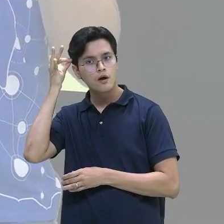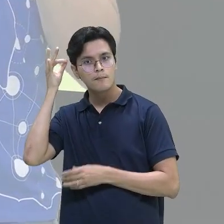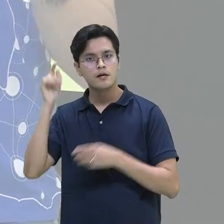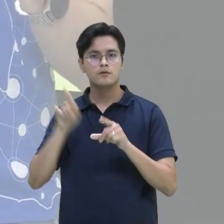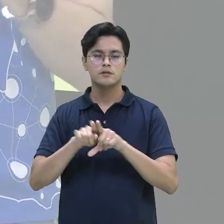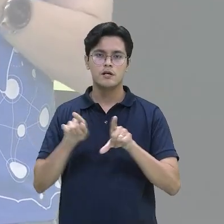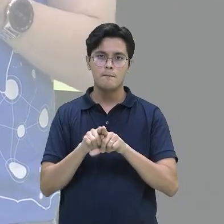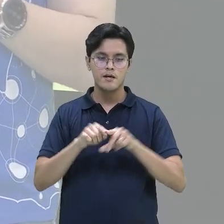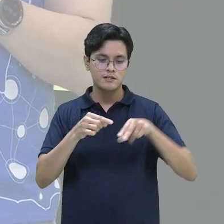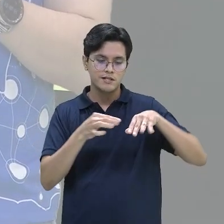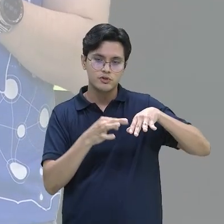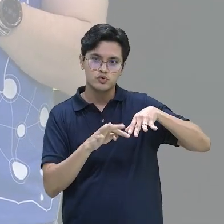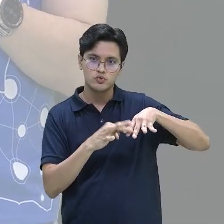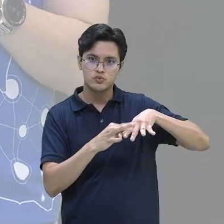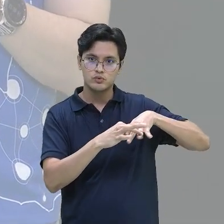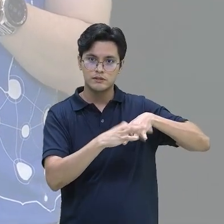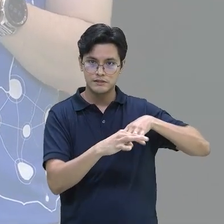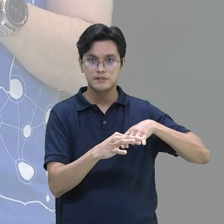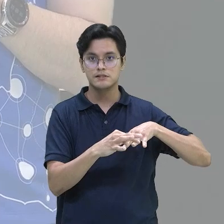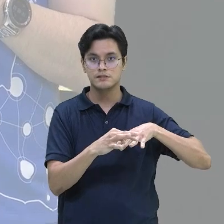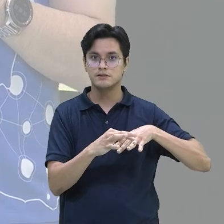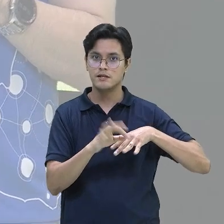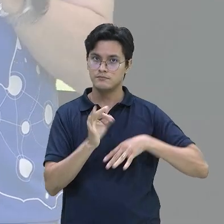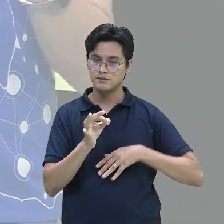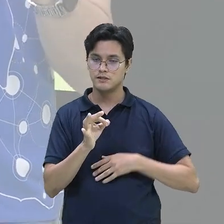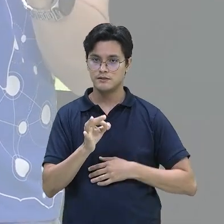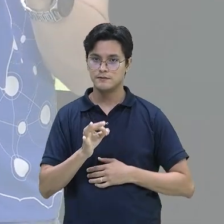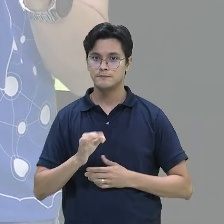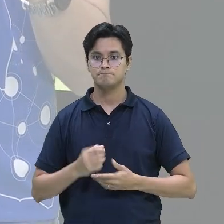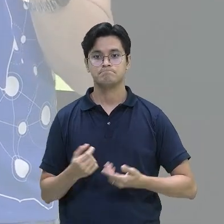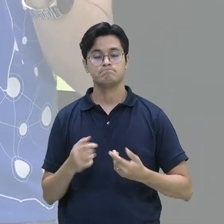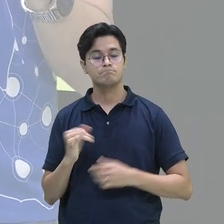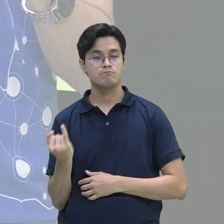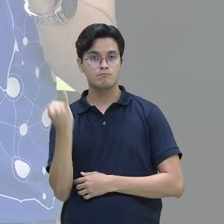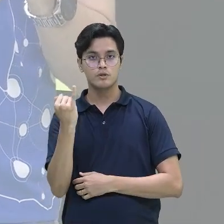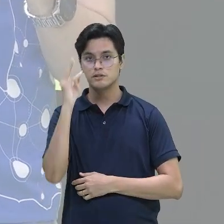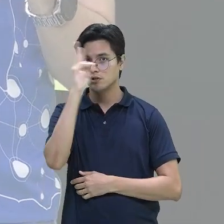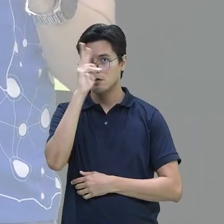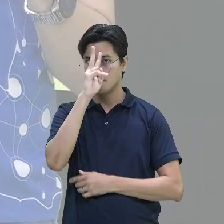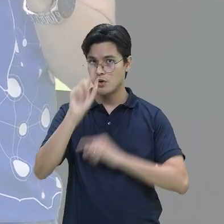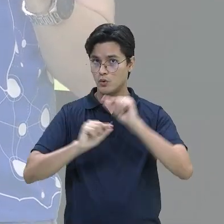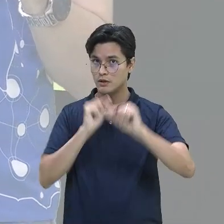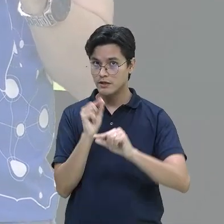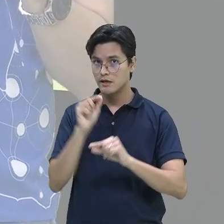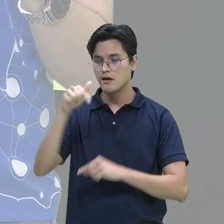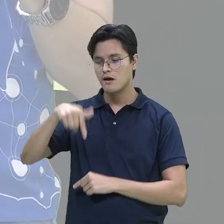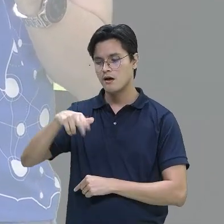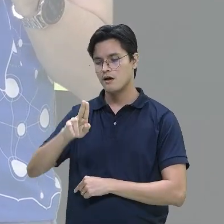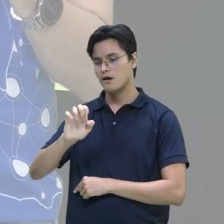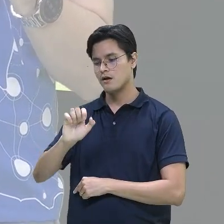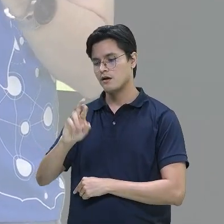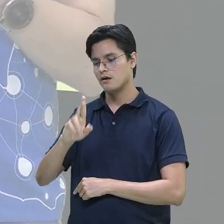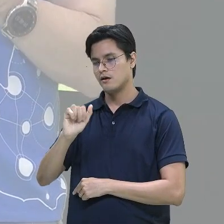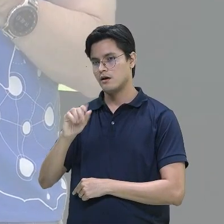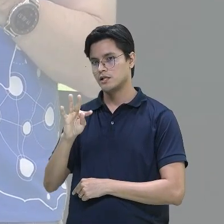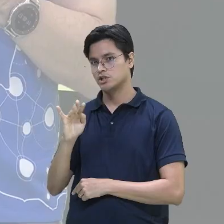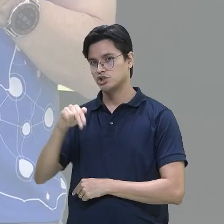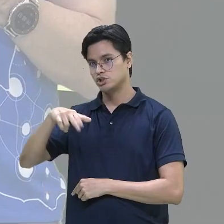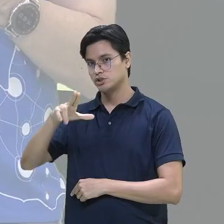estrutura secundária predominante na alfa-hélice. E é importante lembrar que essa queratina também está ali na proteção